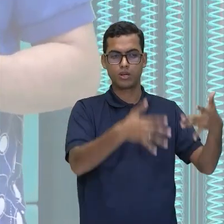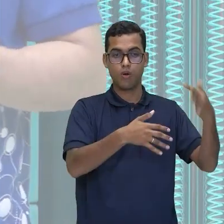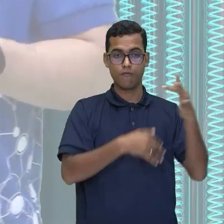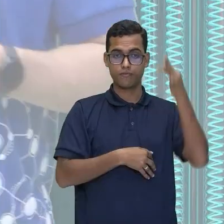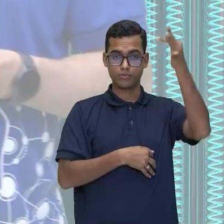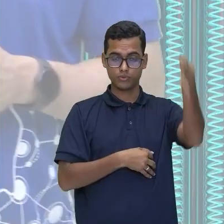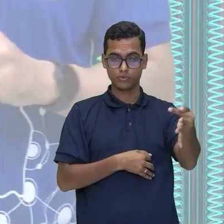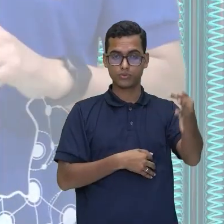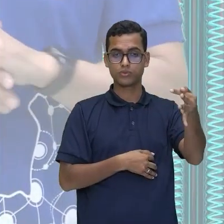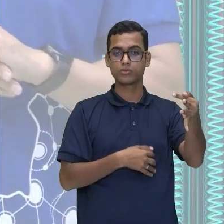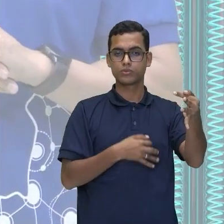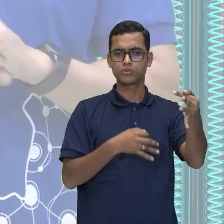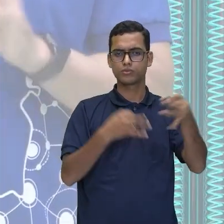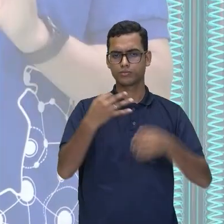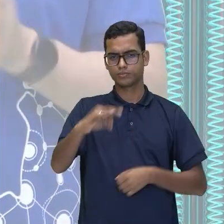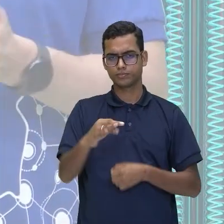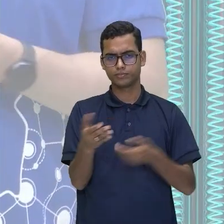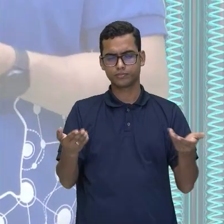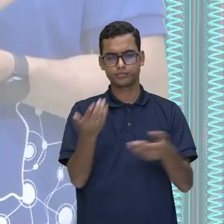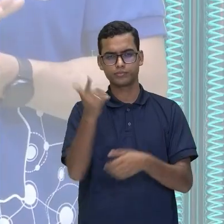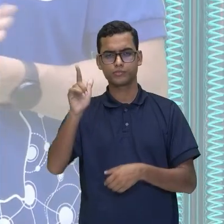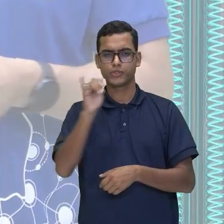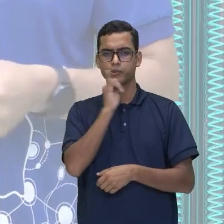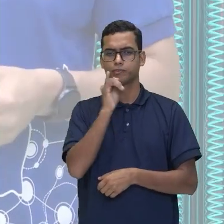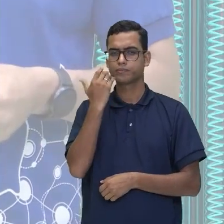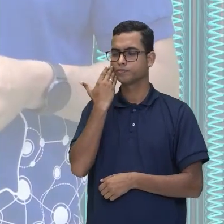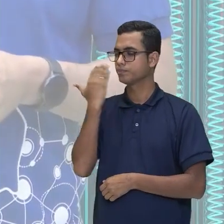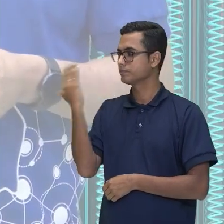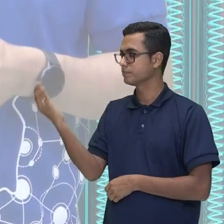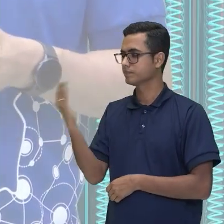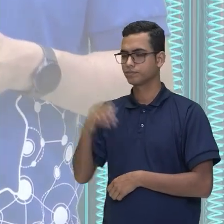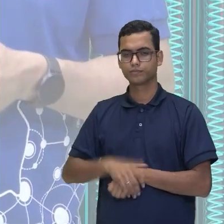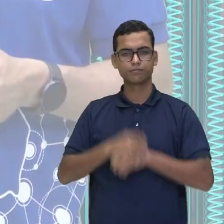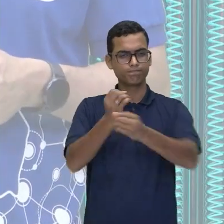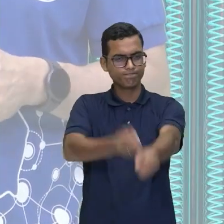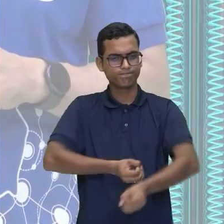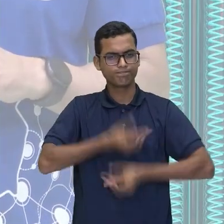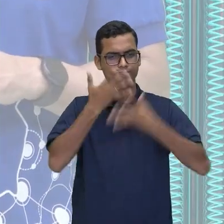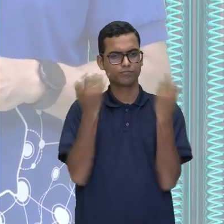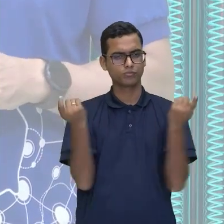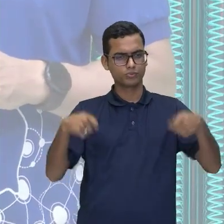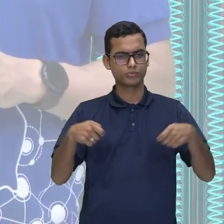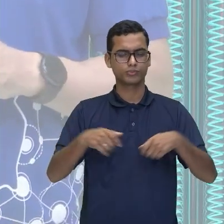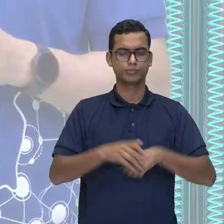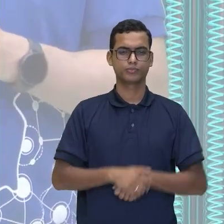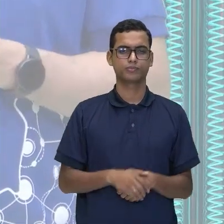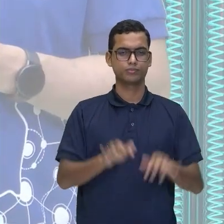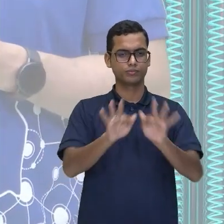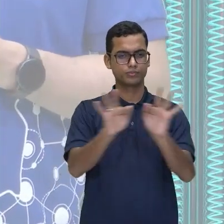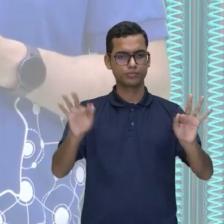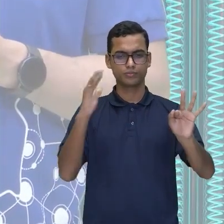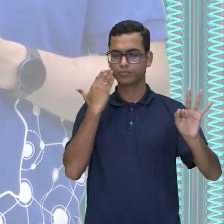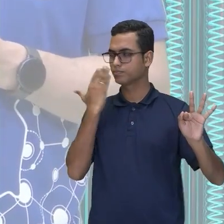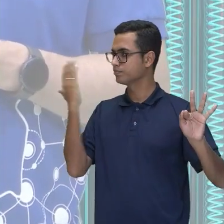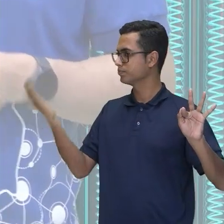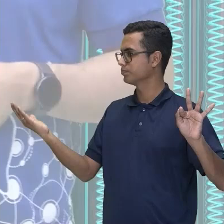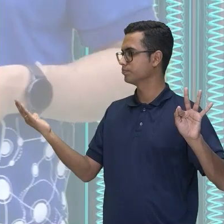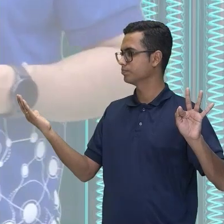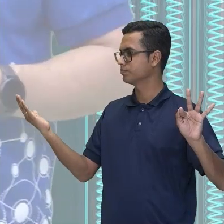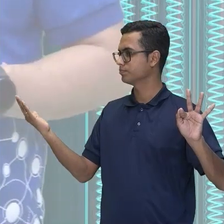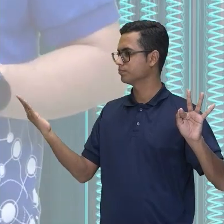Bom, vamos lá. To express possibility, para expressar possibilidade. Olha só o exemplo. It can rain in the